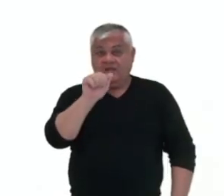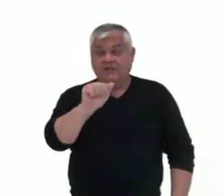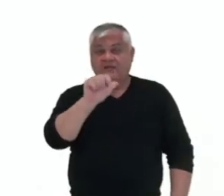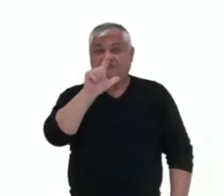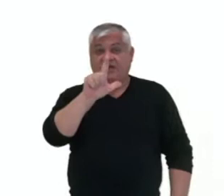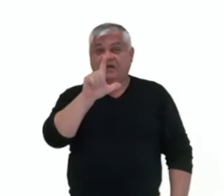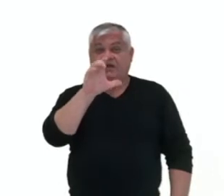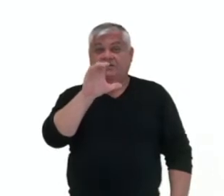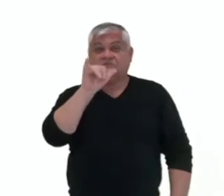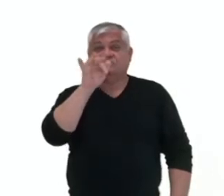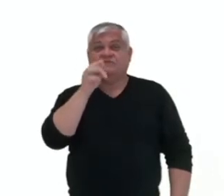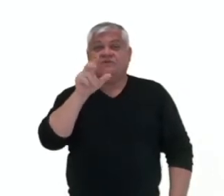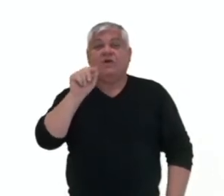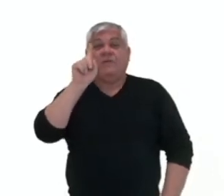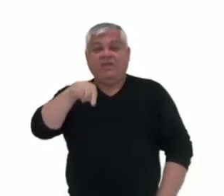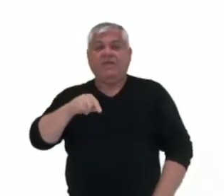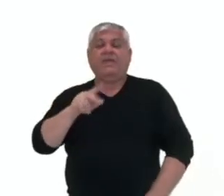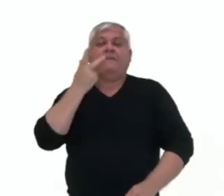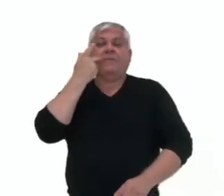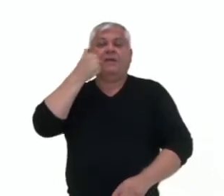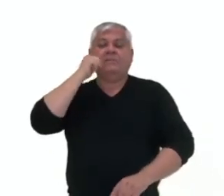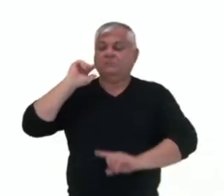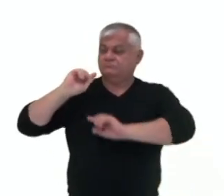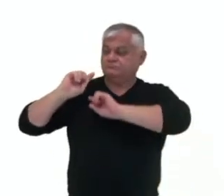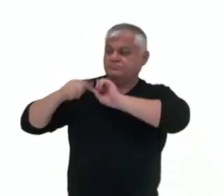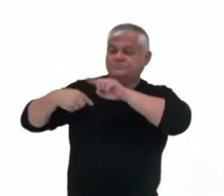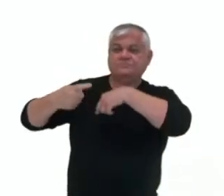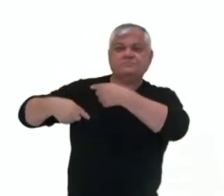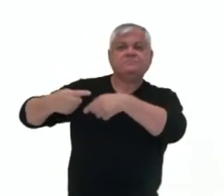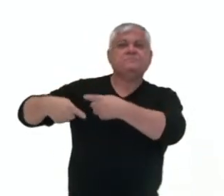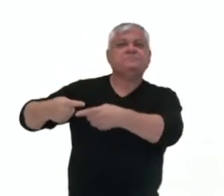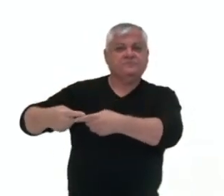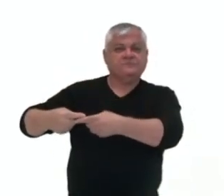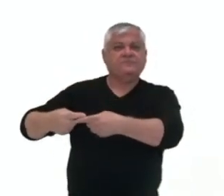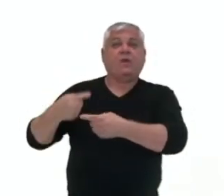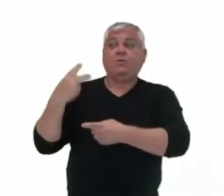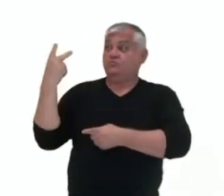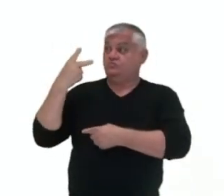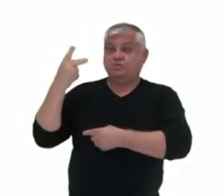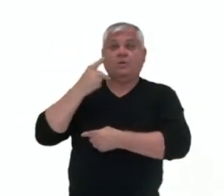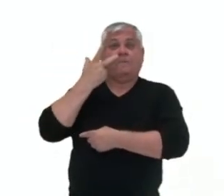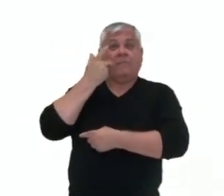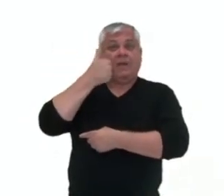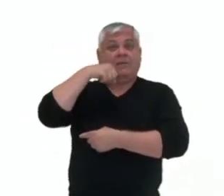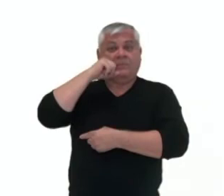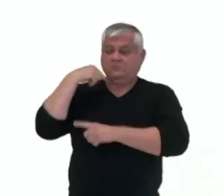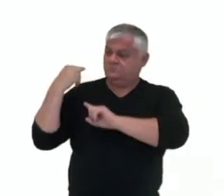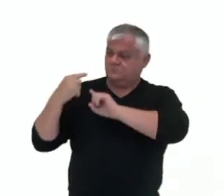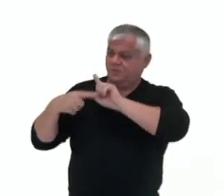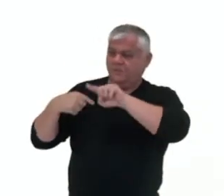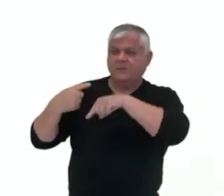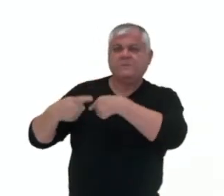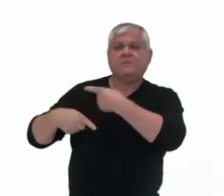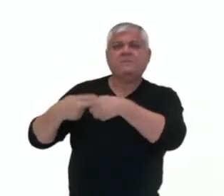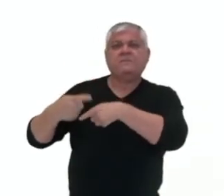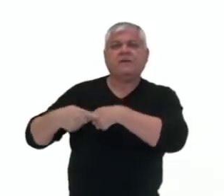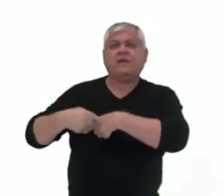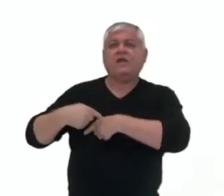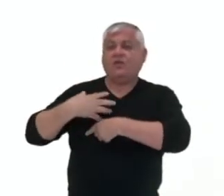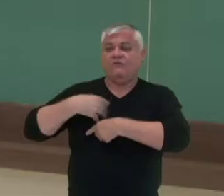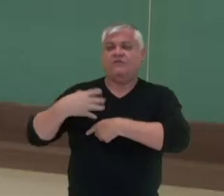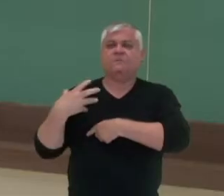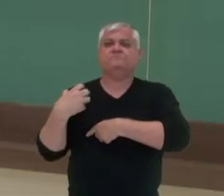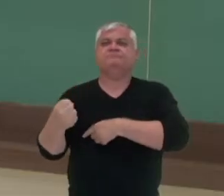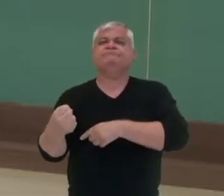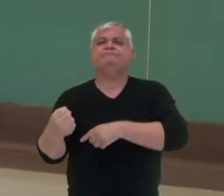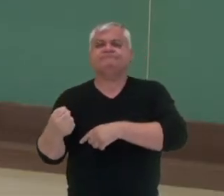seja, se recebe dos pais. O pai é portador e a mãe é portador da anemia falciforme. Eles não apresentam os sintomas, mas